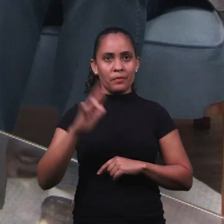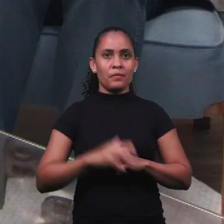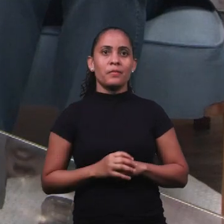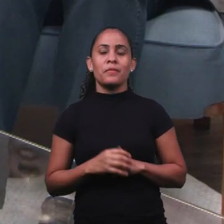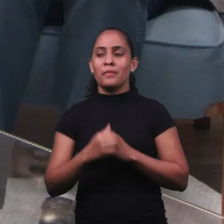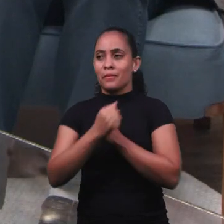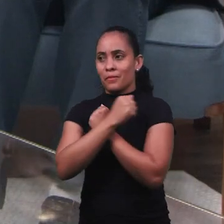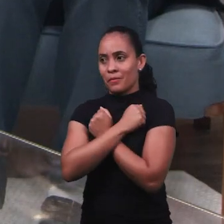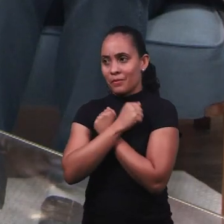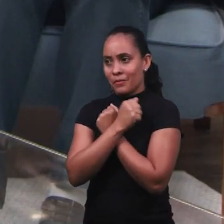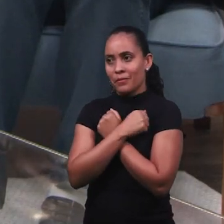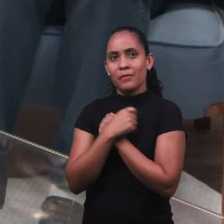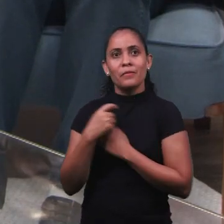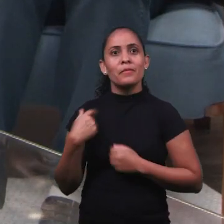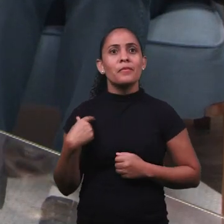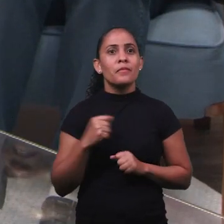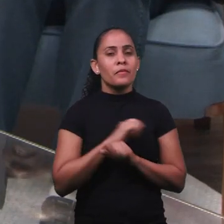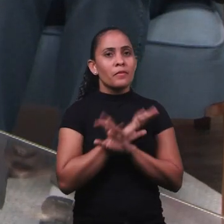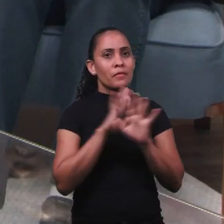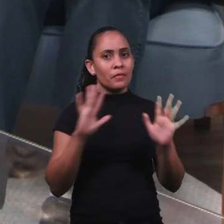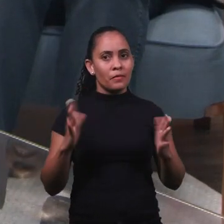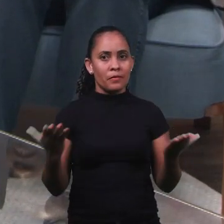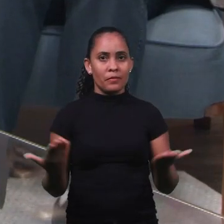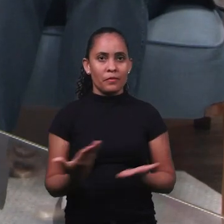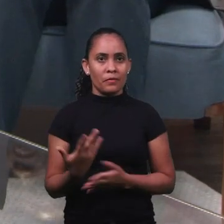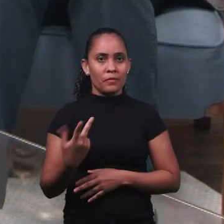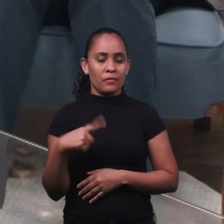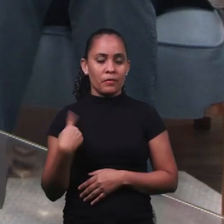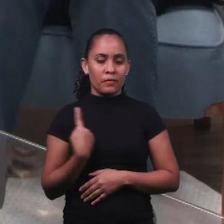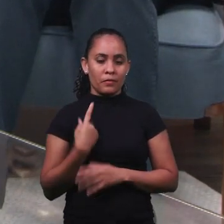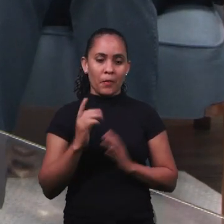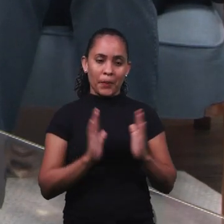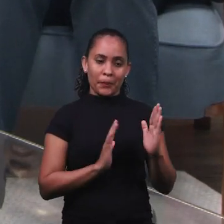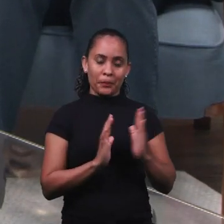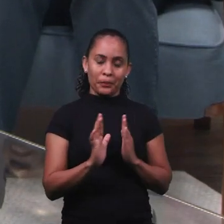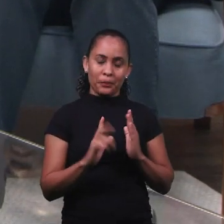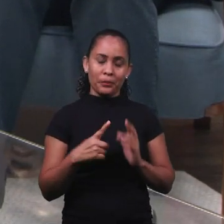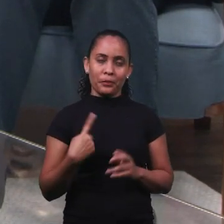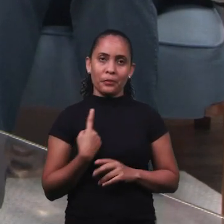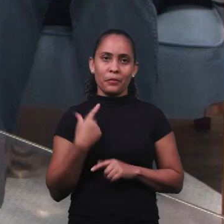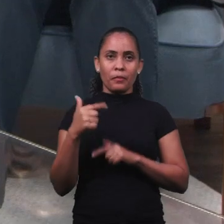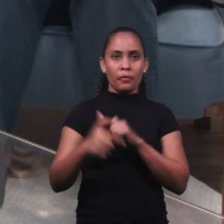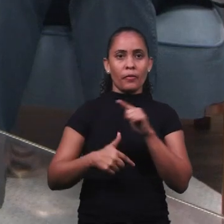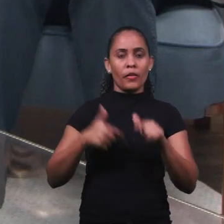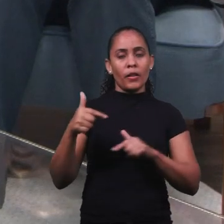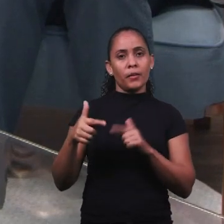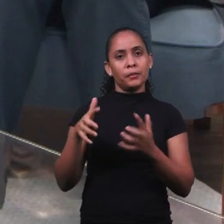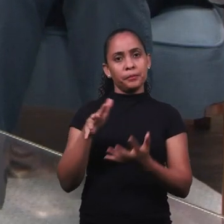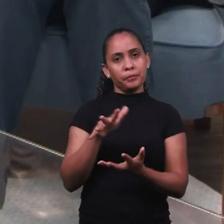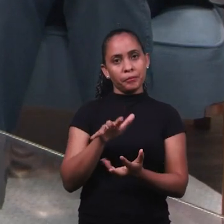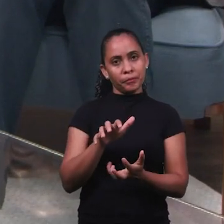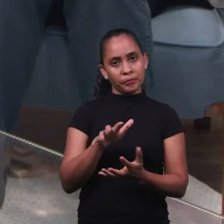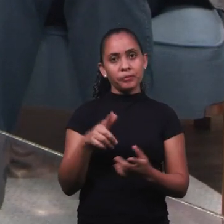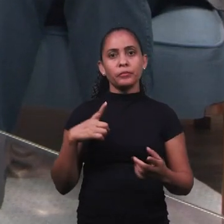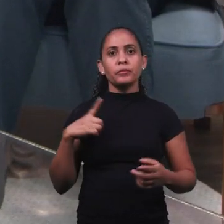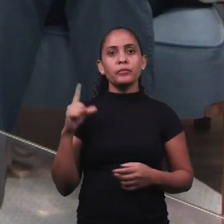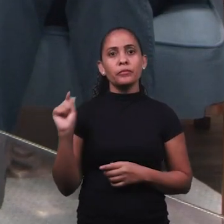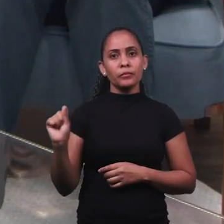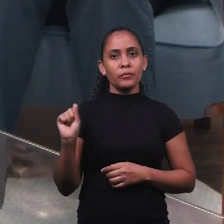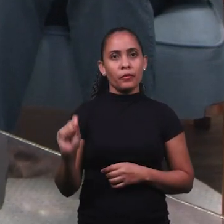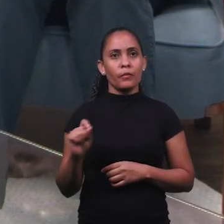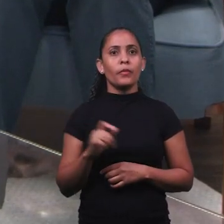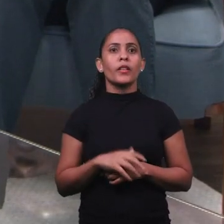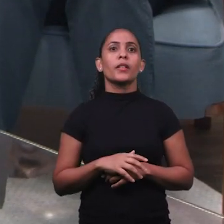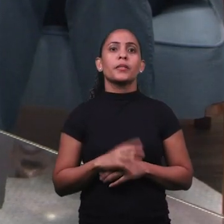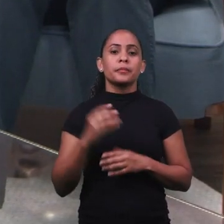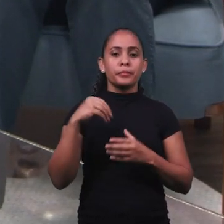Senhor. Então Isso fica o mesmo. nosso abraço. Eu só queria fazer um esclarecimento, pastor Abel, Certo. porque nós estamos falando de acessibilidade e o trabalho dos idosos,